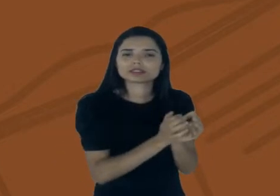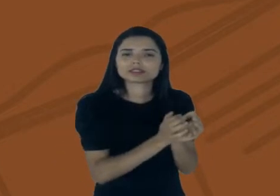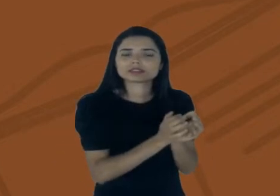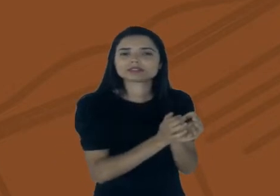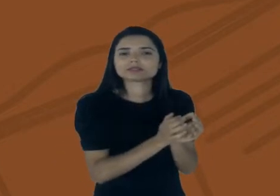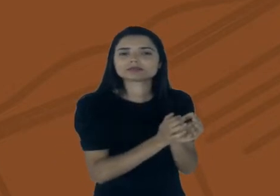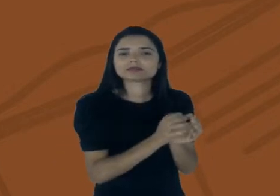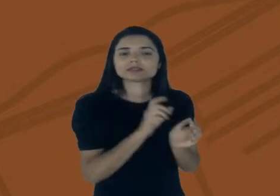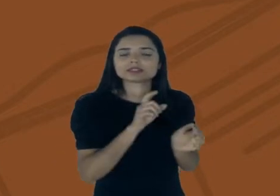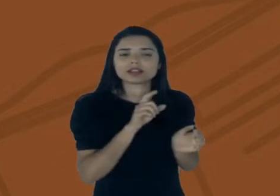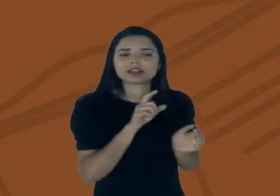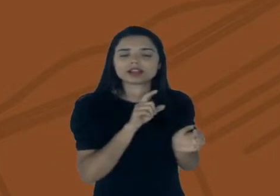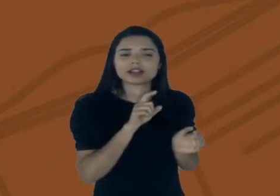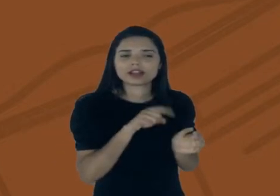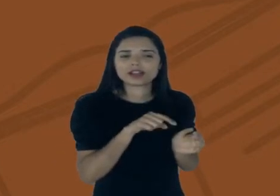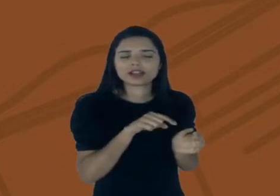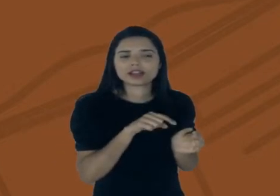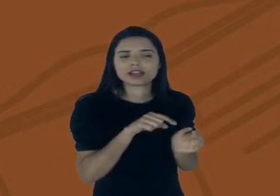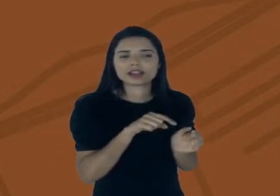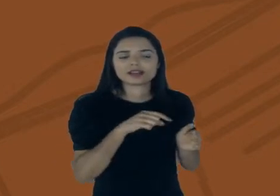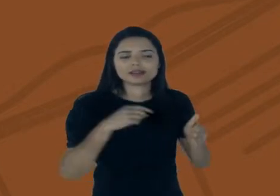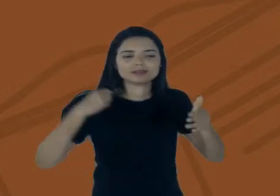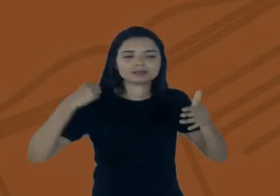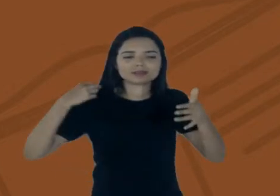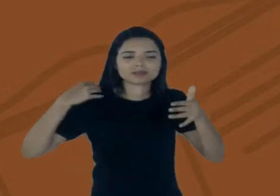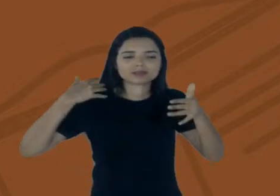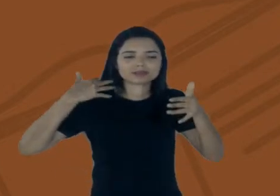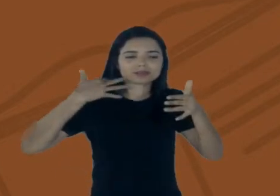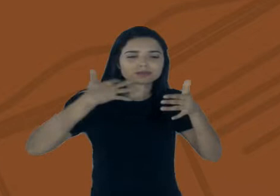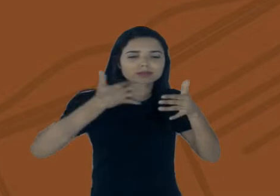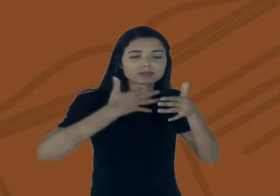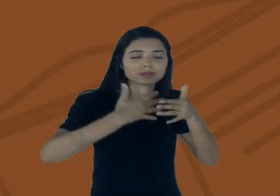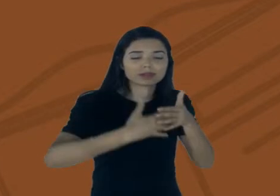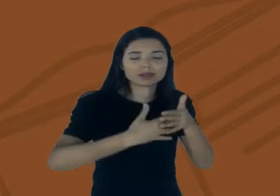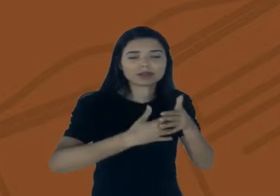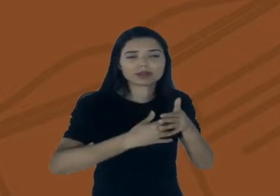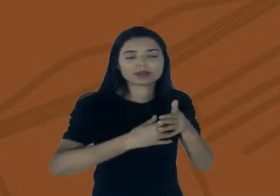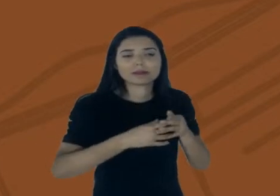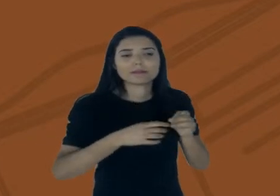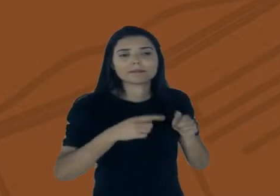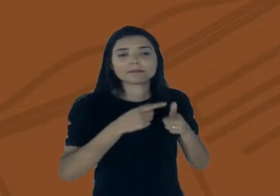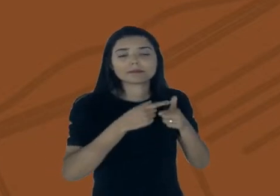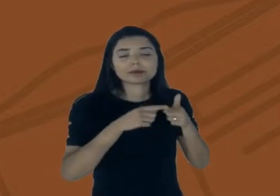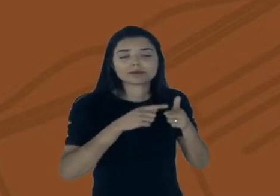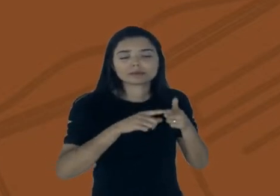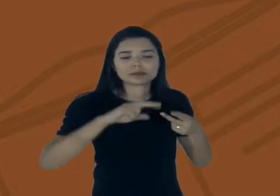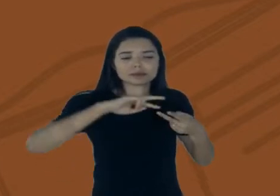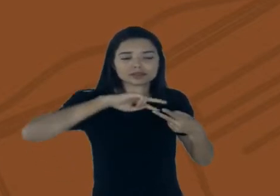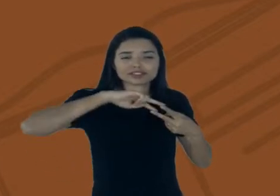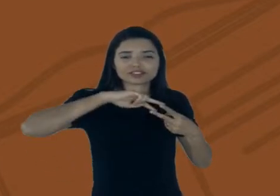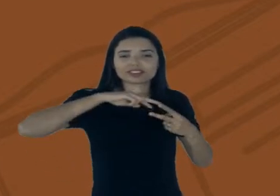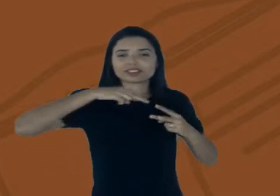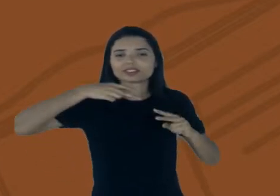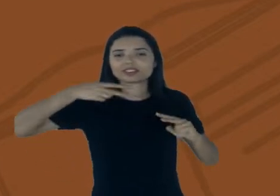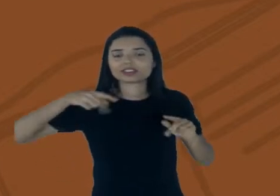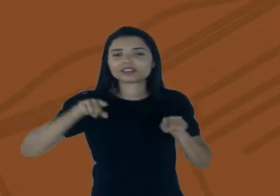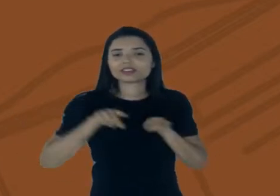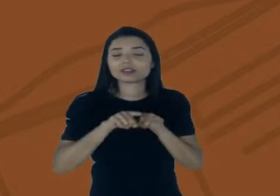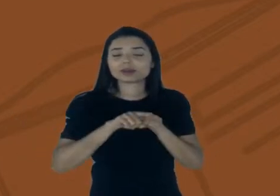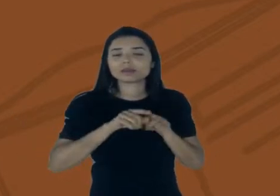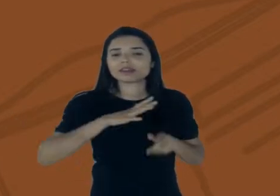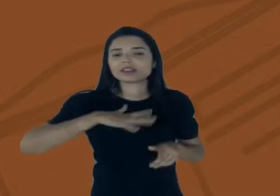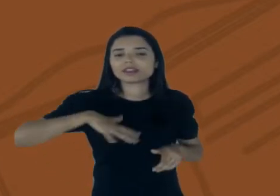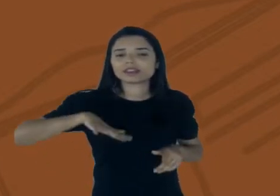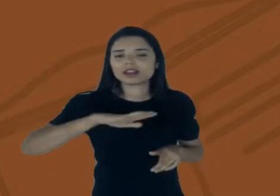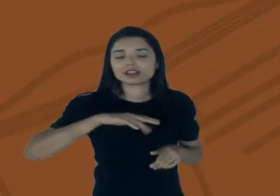hipertensão é consequência das somas de fatores genéticos e ambientais. Genéticos porque a gente vai ver aquela questão